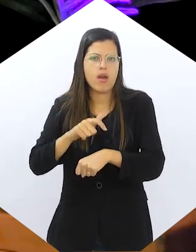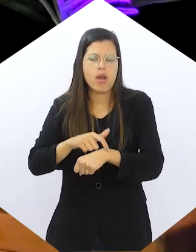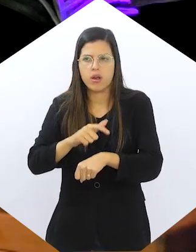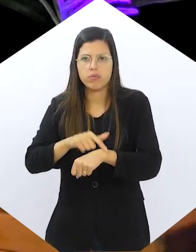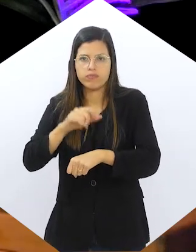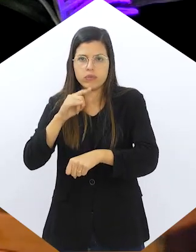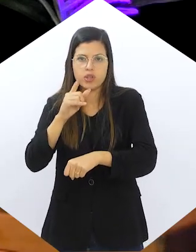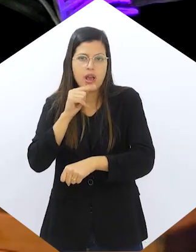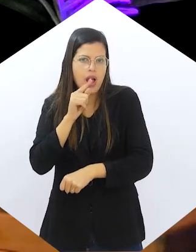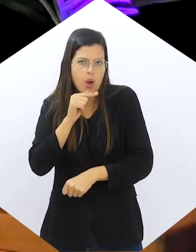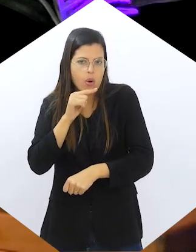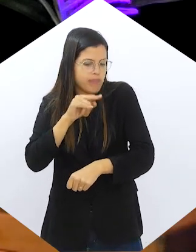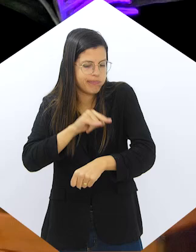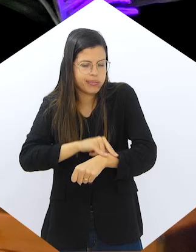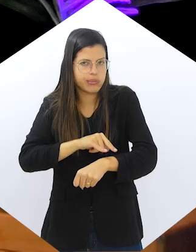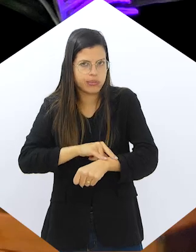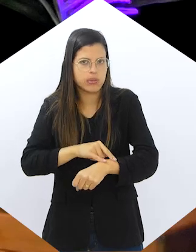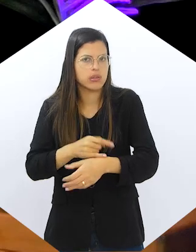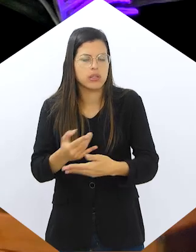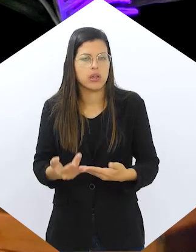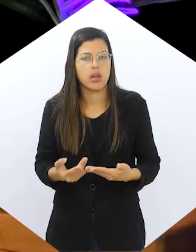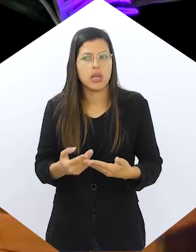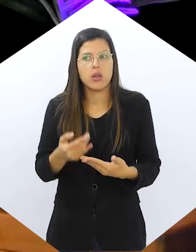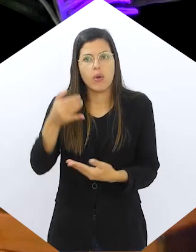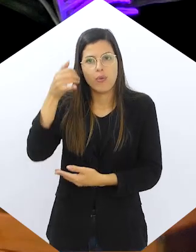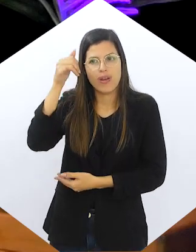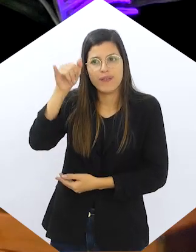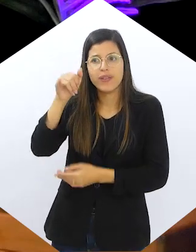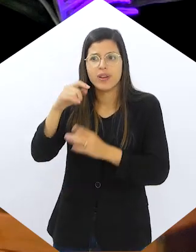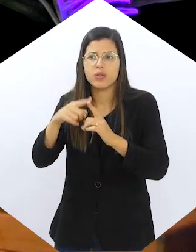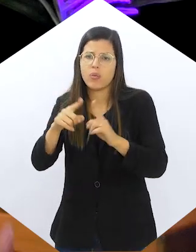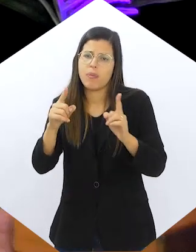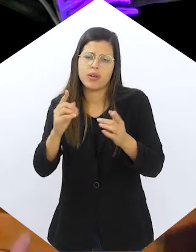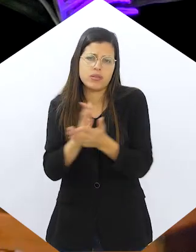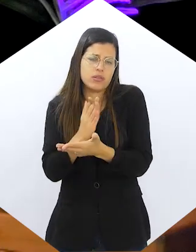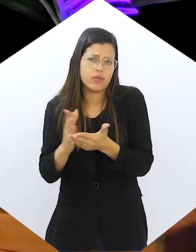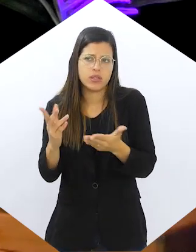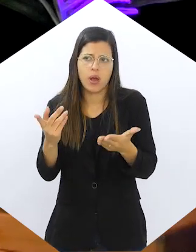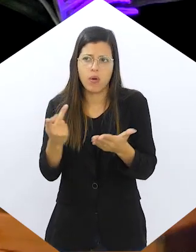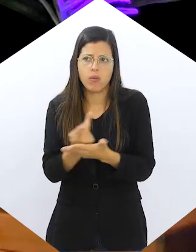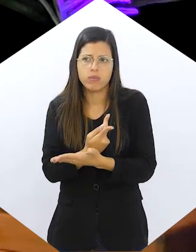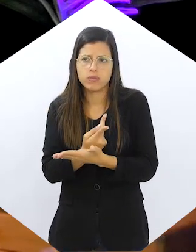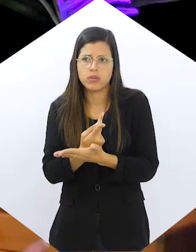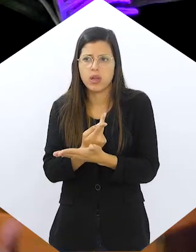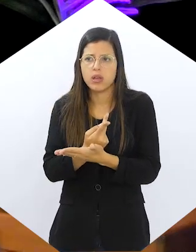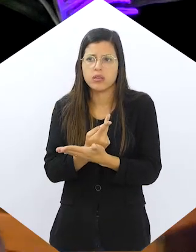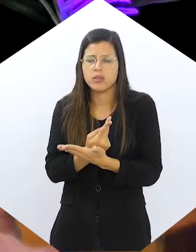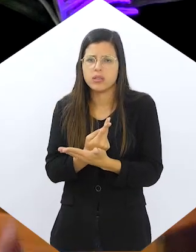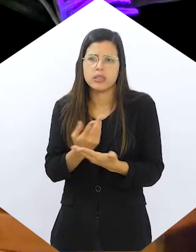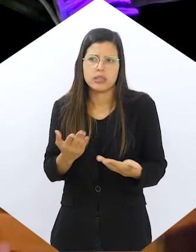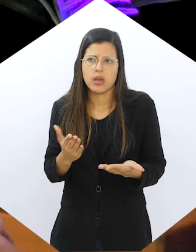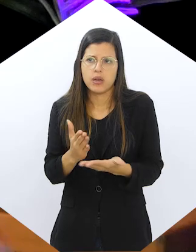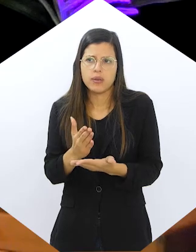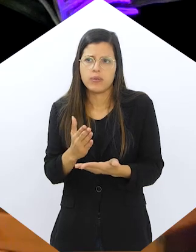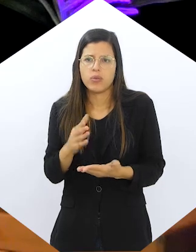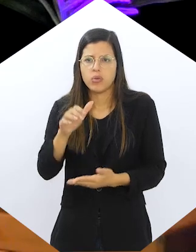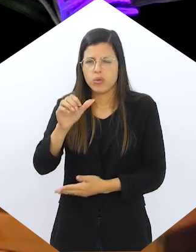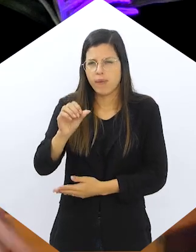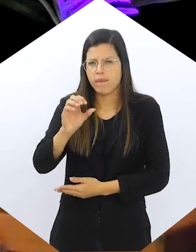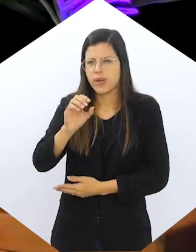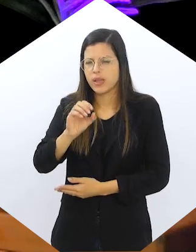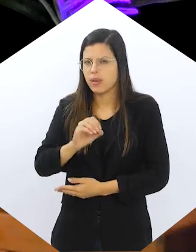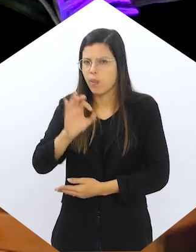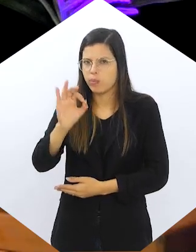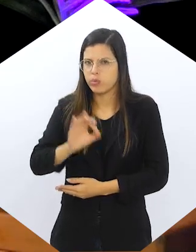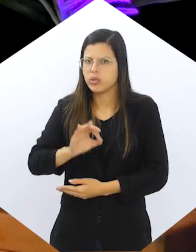nem de ir ao banheiro. Então, assim, eu evito. É óbvio que às vezes tem umas exceções, então não tem como tirar, mas